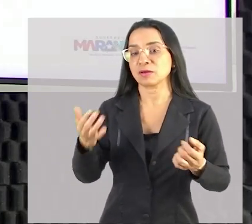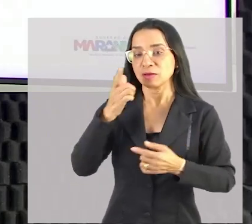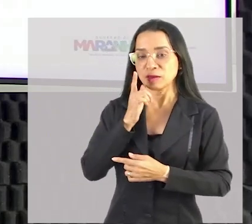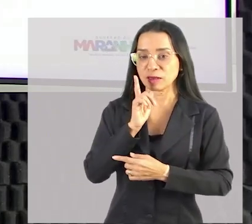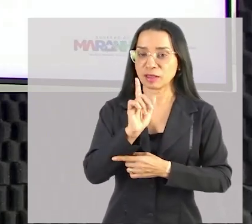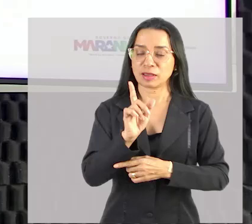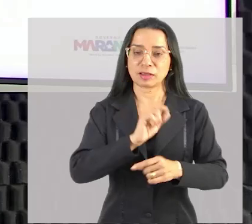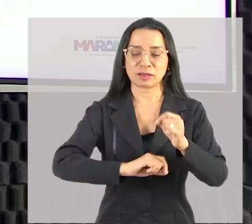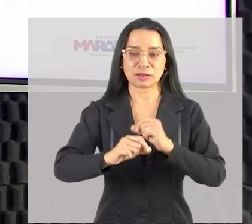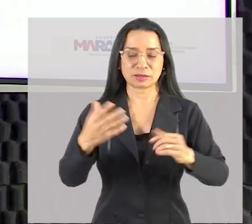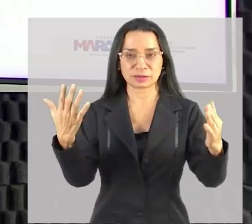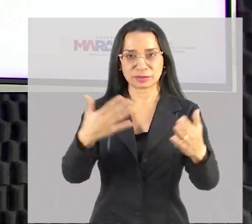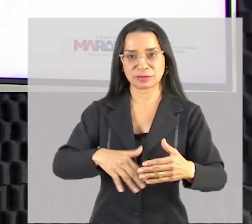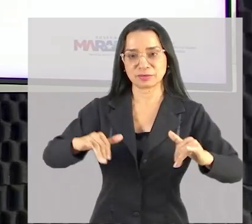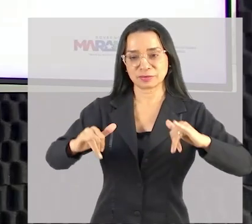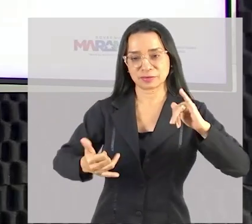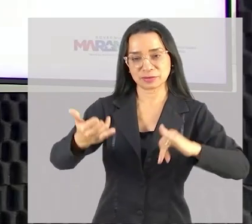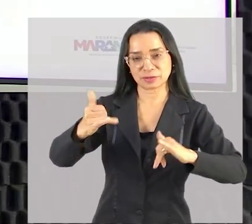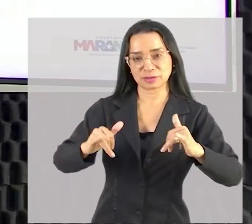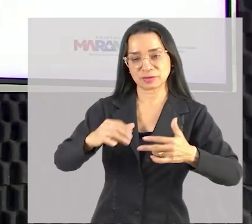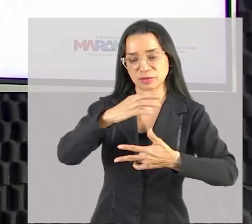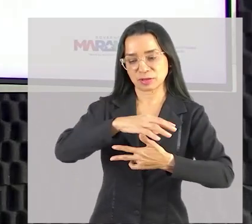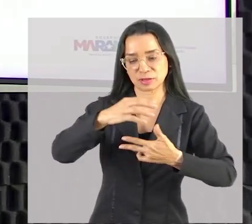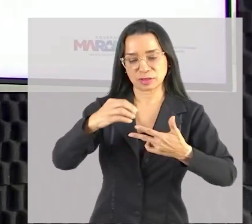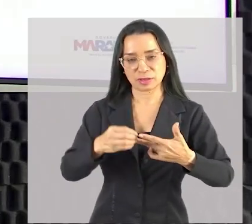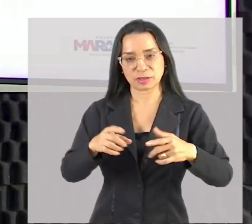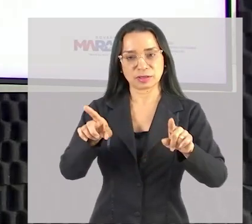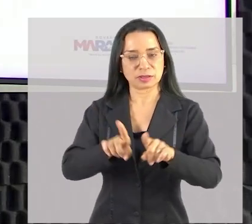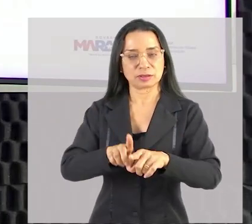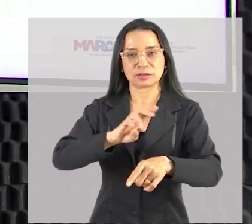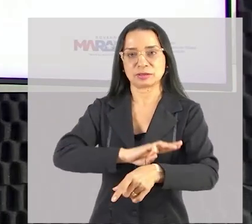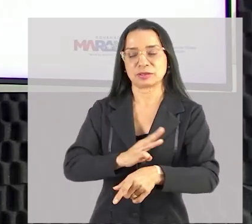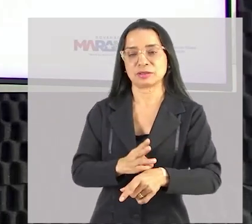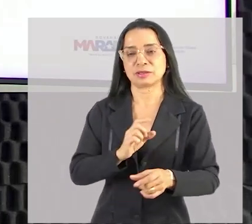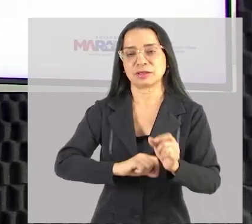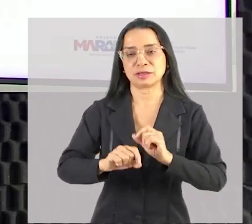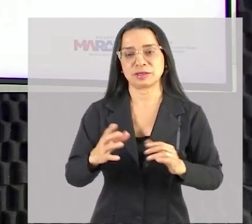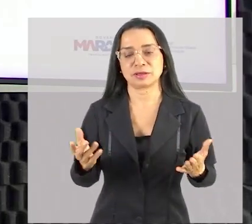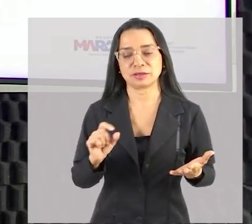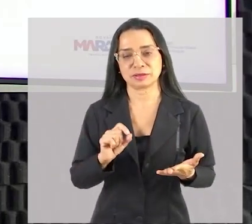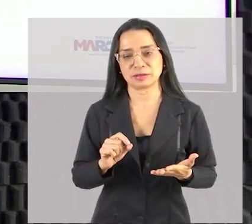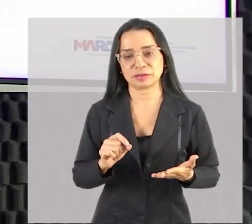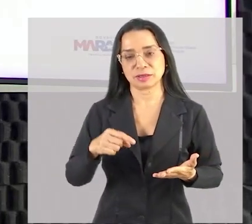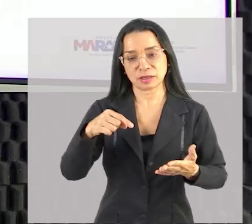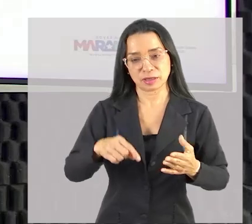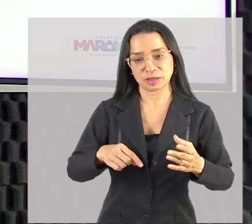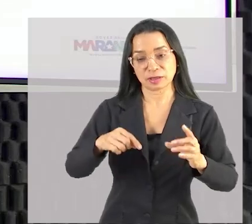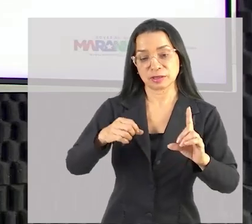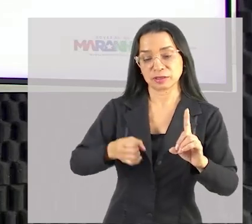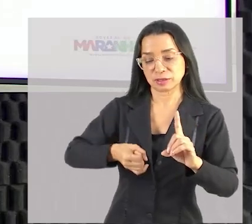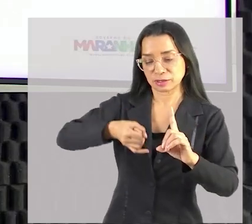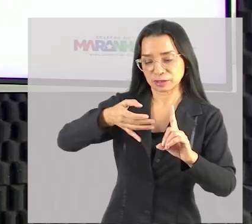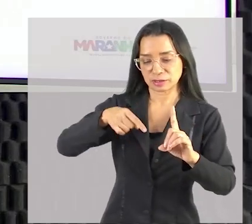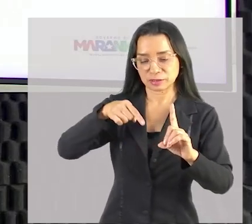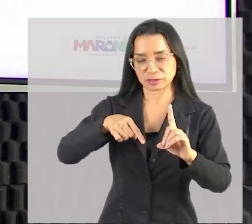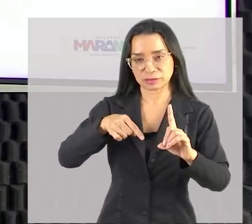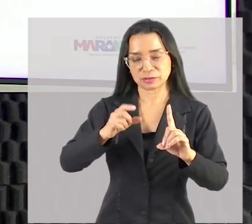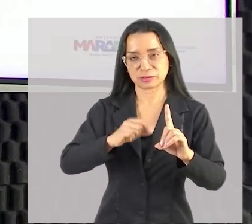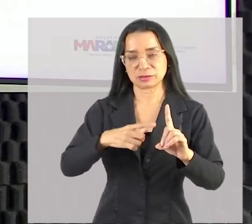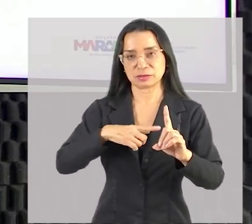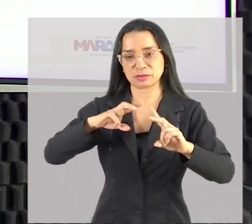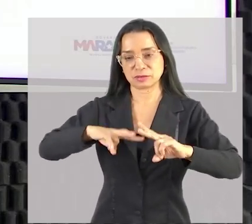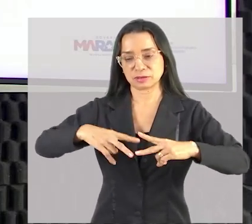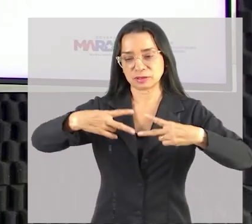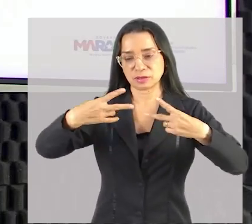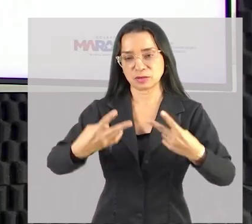Química. Tanto Enem como o EMA. Vamos botar mesmo para arrebentar. Olha só, aqui na descrição do vídeo tem um link